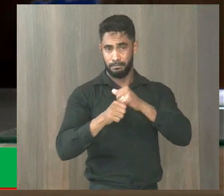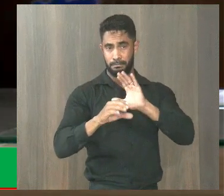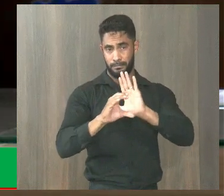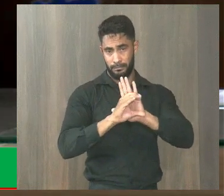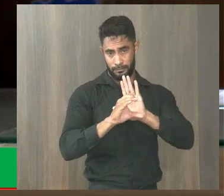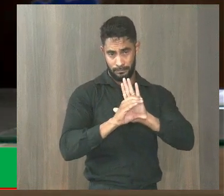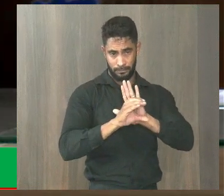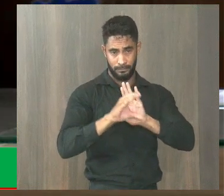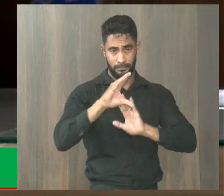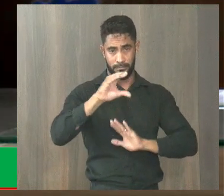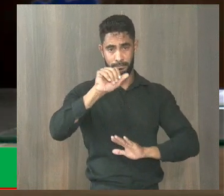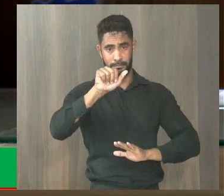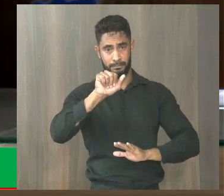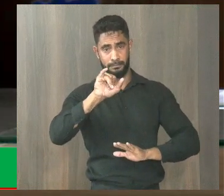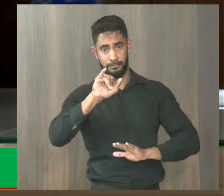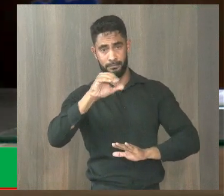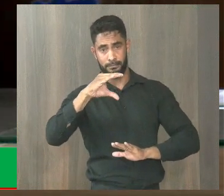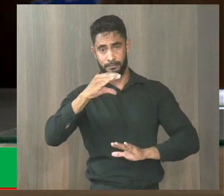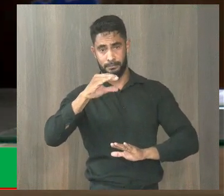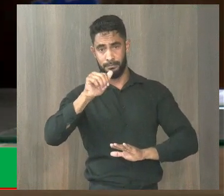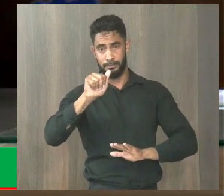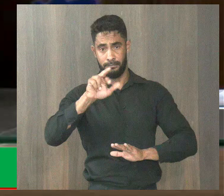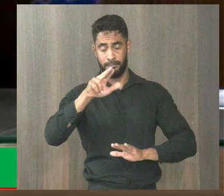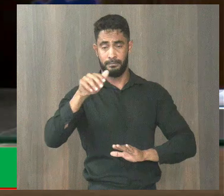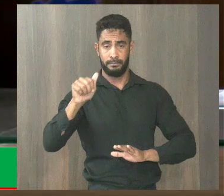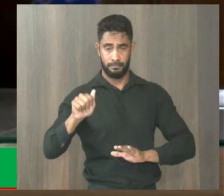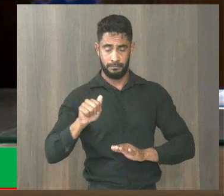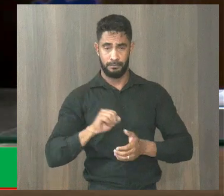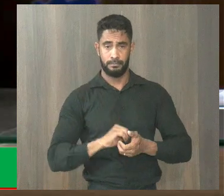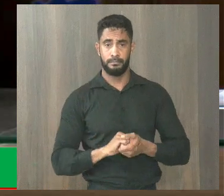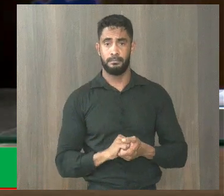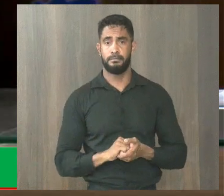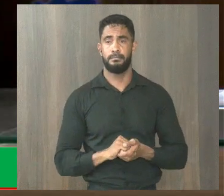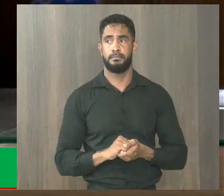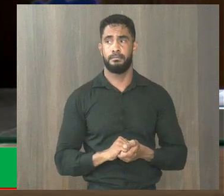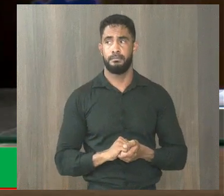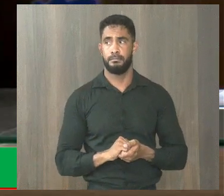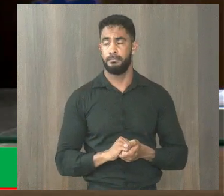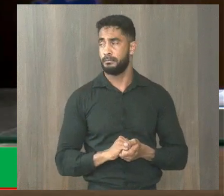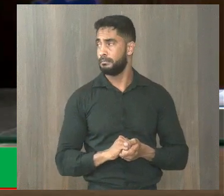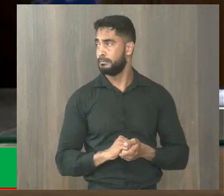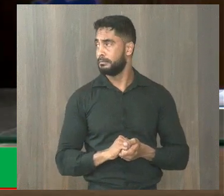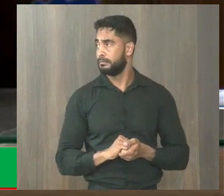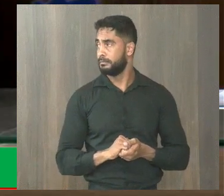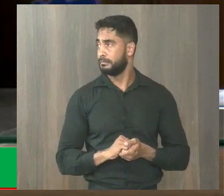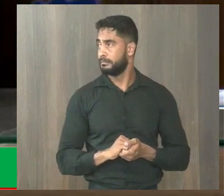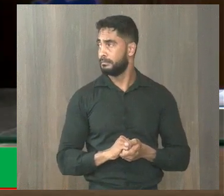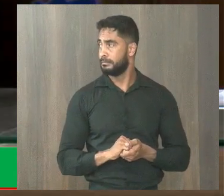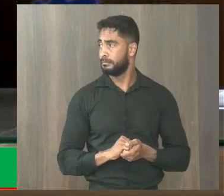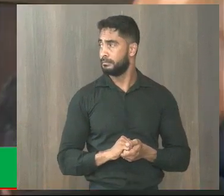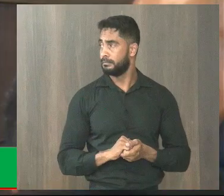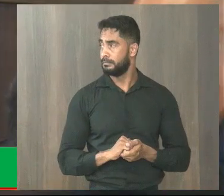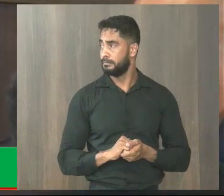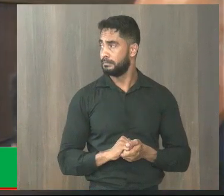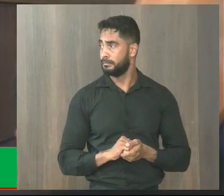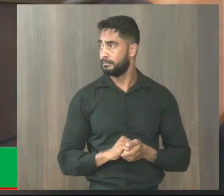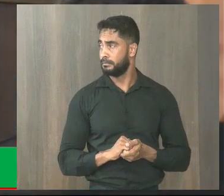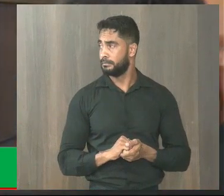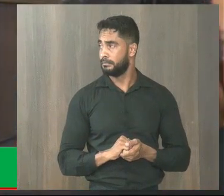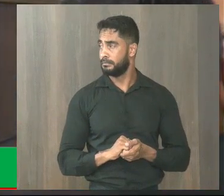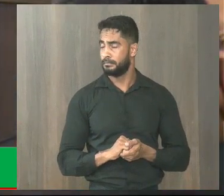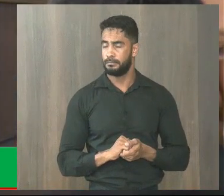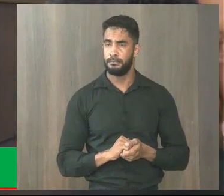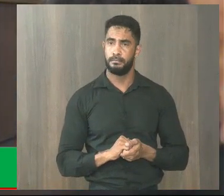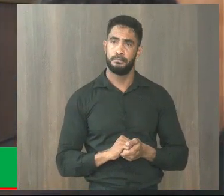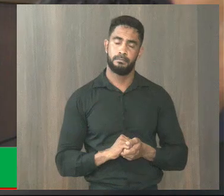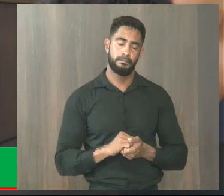procuraram solicitando as melhorias nessa via. É o que eu tinha, presidente. Obrigado. Ok. Palavra,